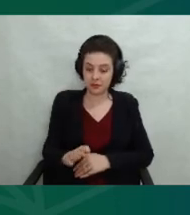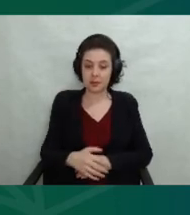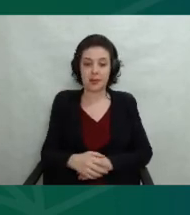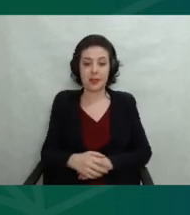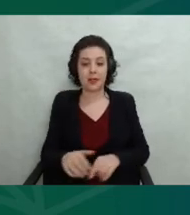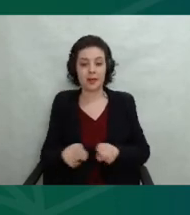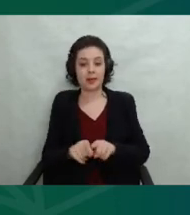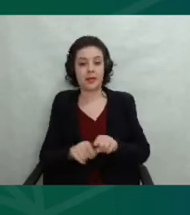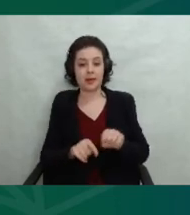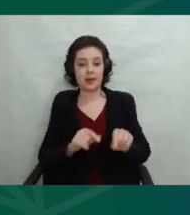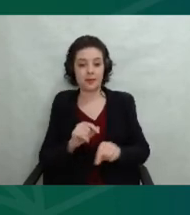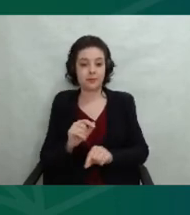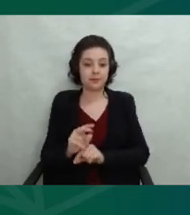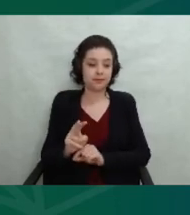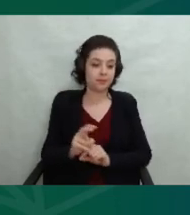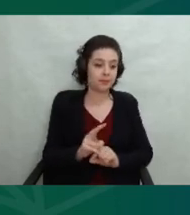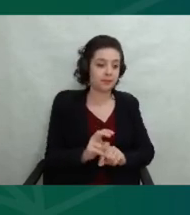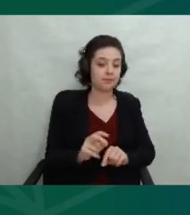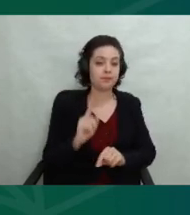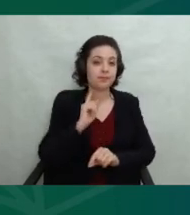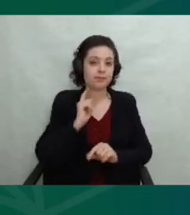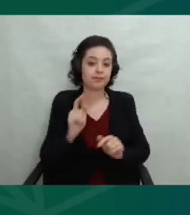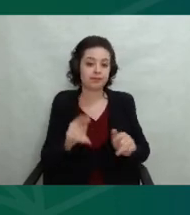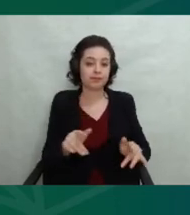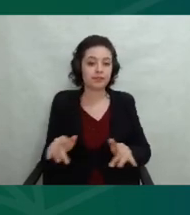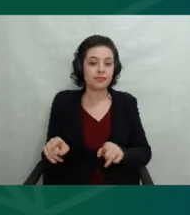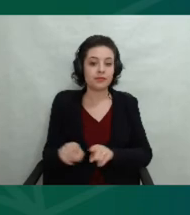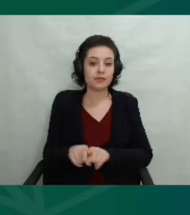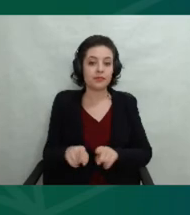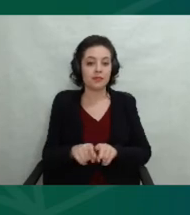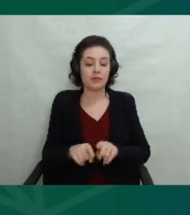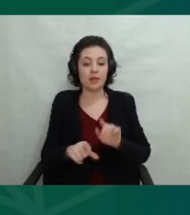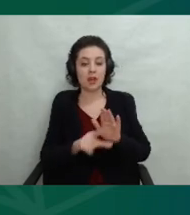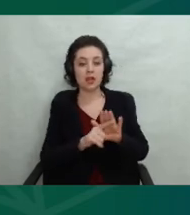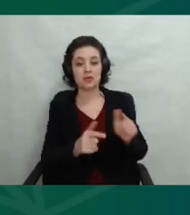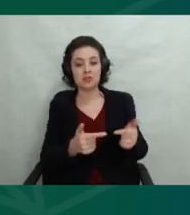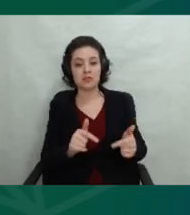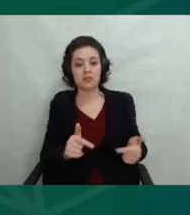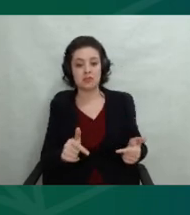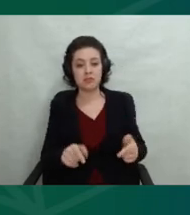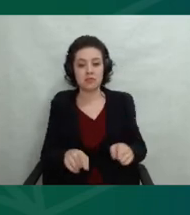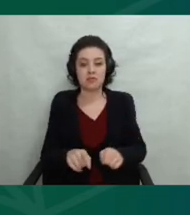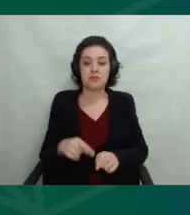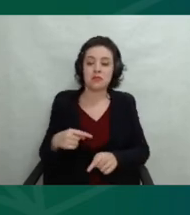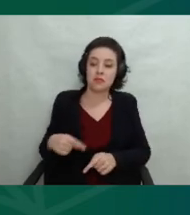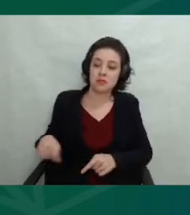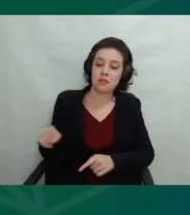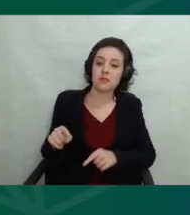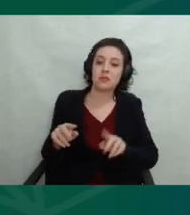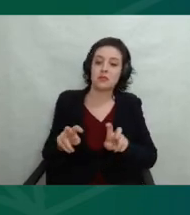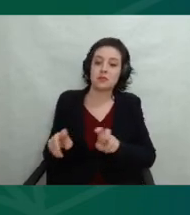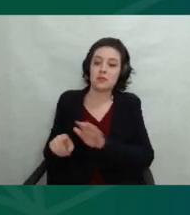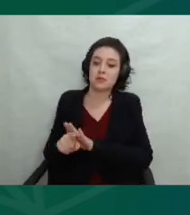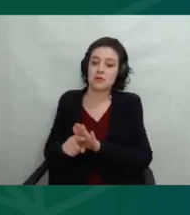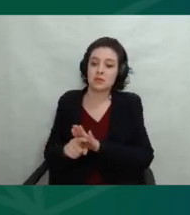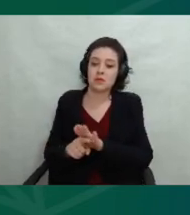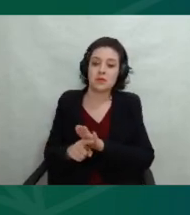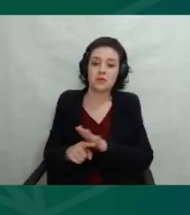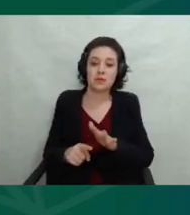serem isentos de legislação, também os estudos abordam tanto a presença como o efeito